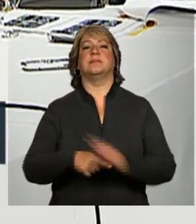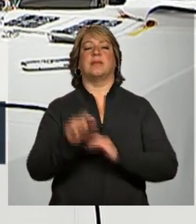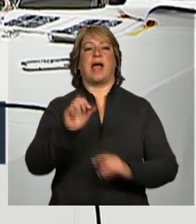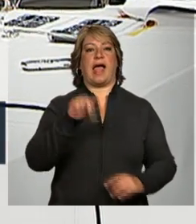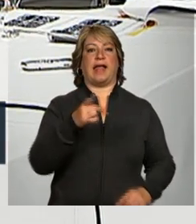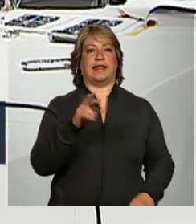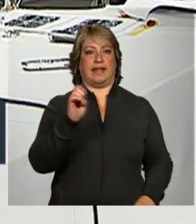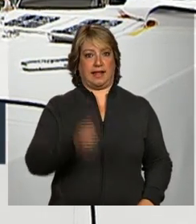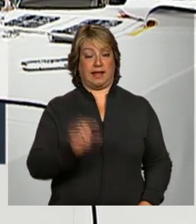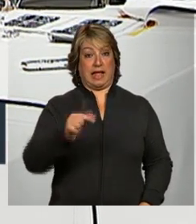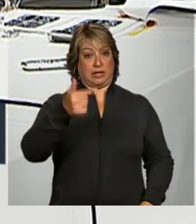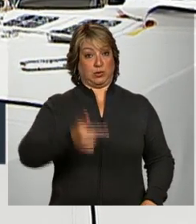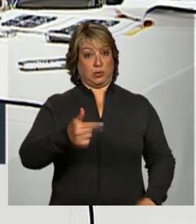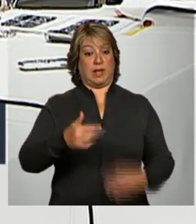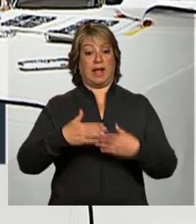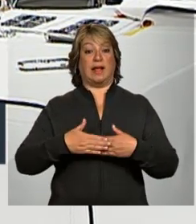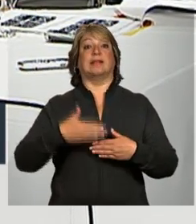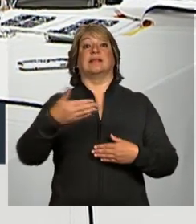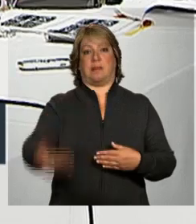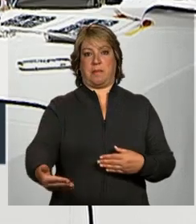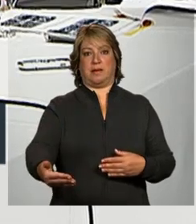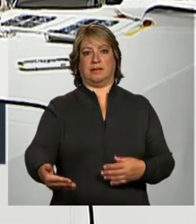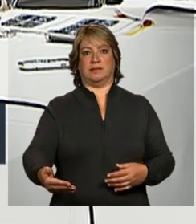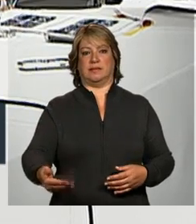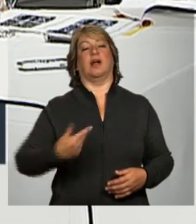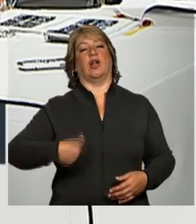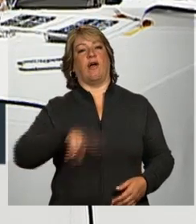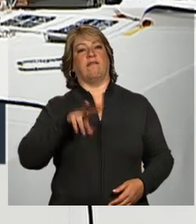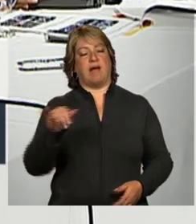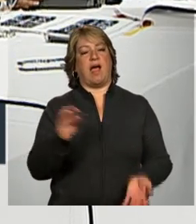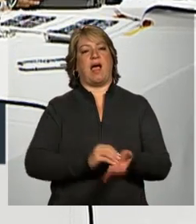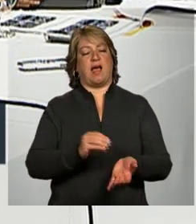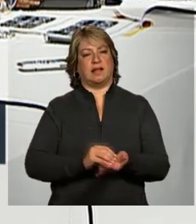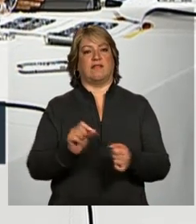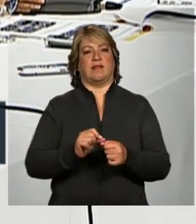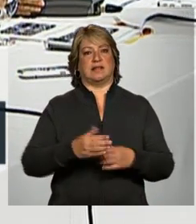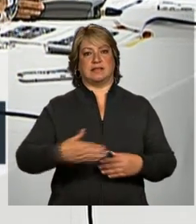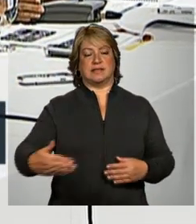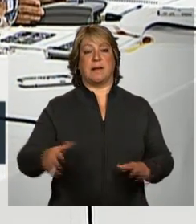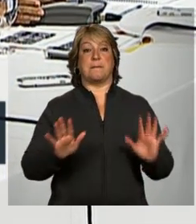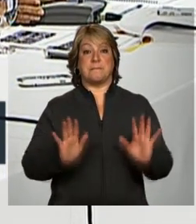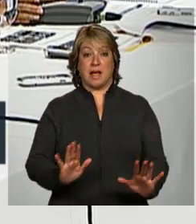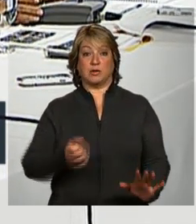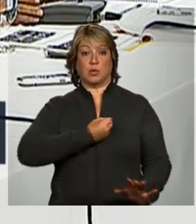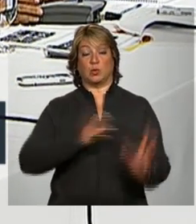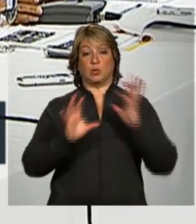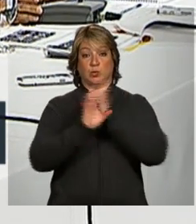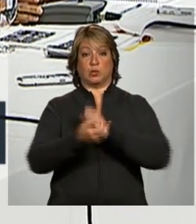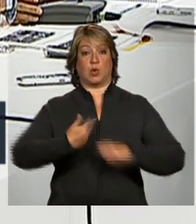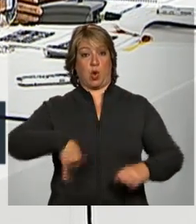André a segunda etapa nós vamos ainda desenvolver mas a a os números que nós